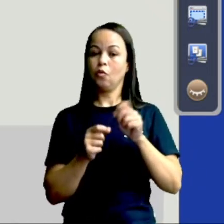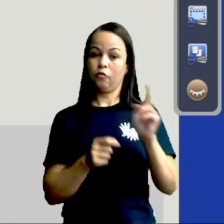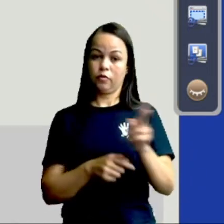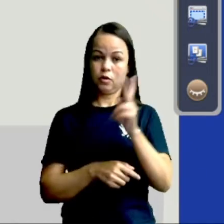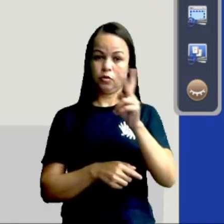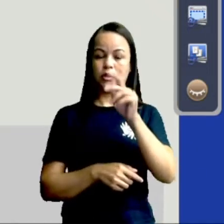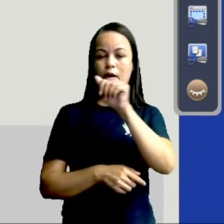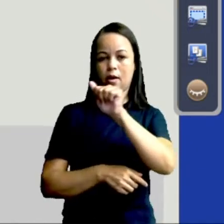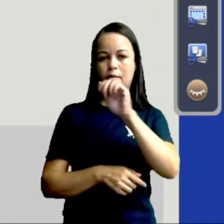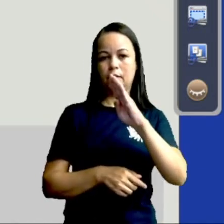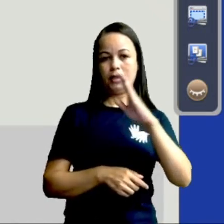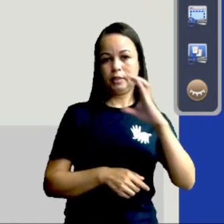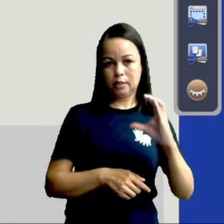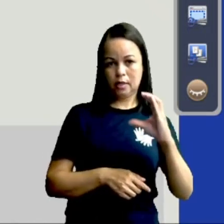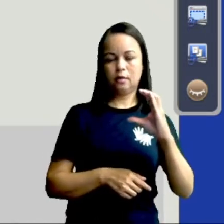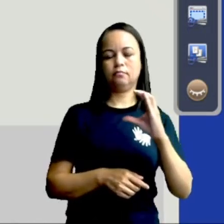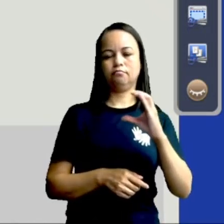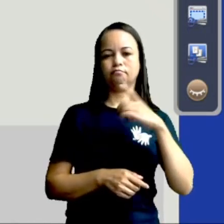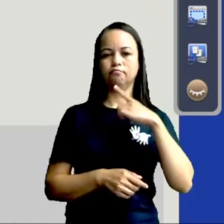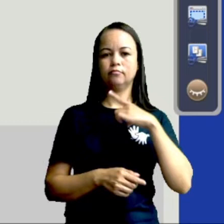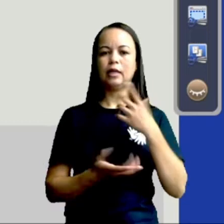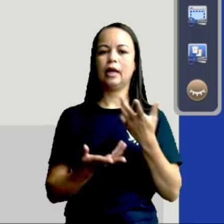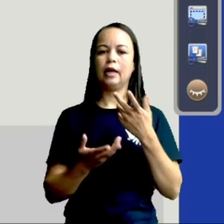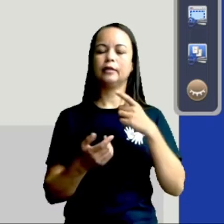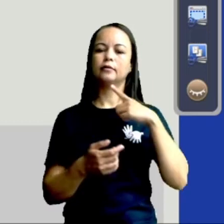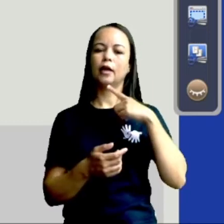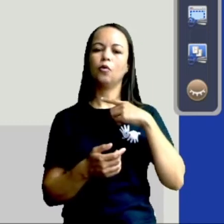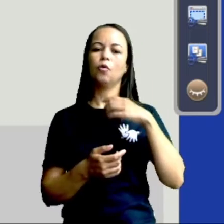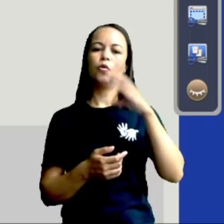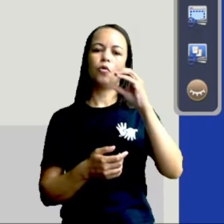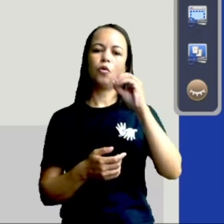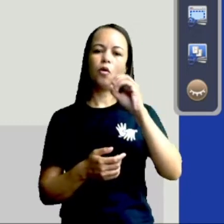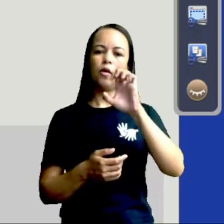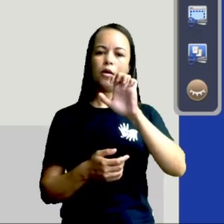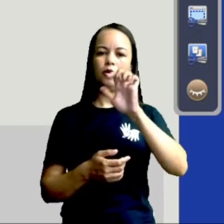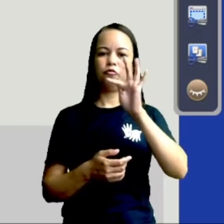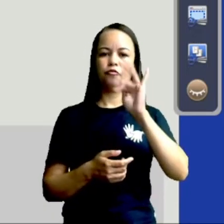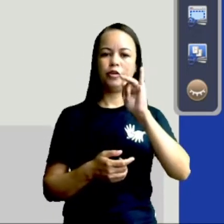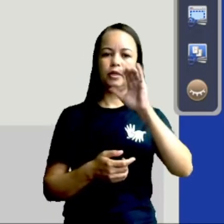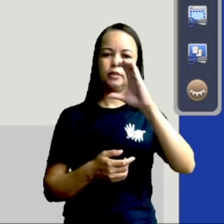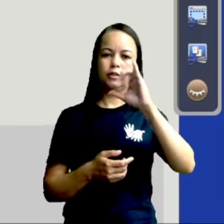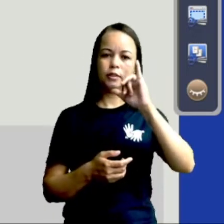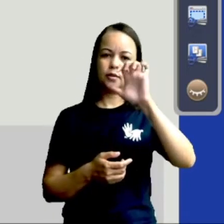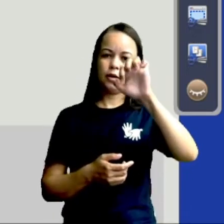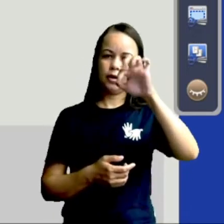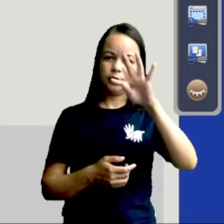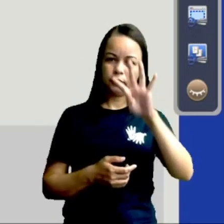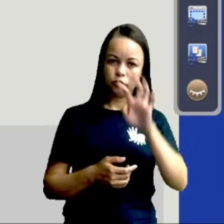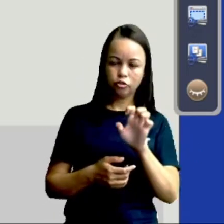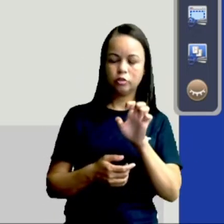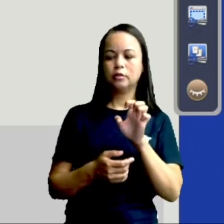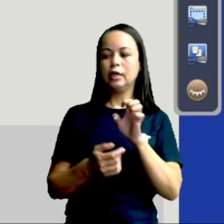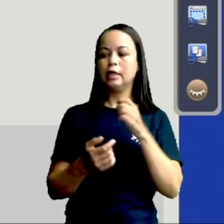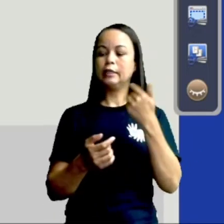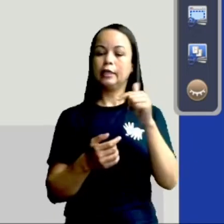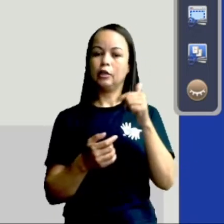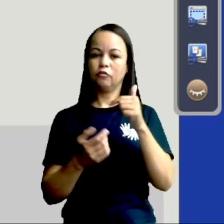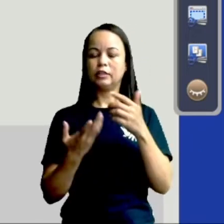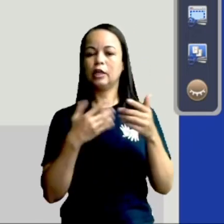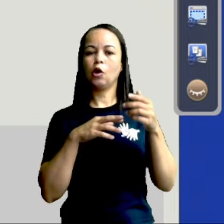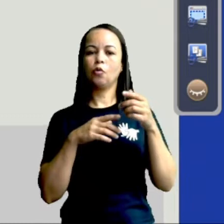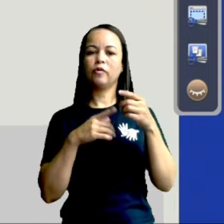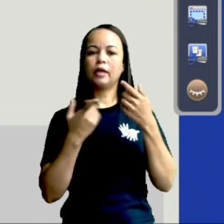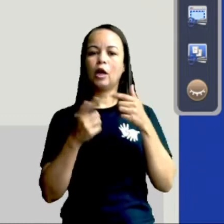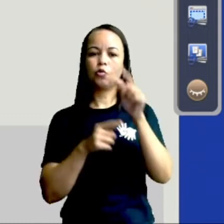assumem, eles são chamados de coeficientes. Então, C é o número que vai estar sozinho lá, ó, sem a variável x por